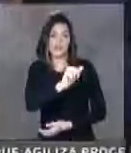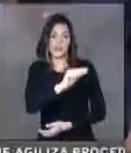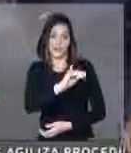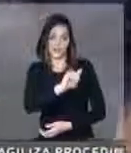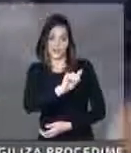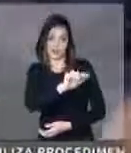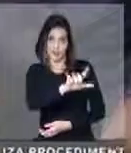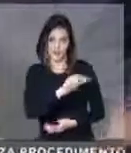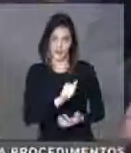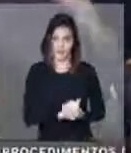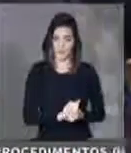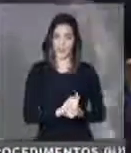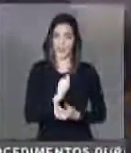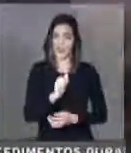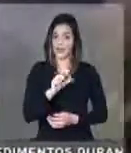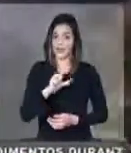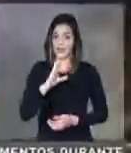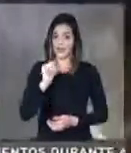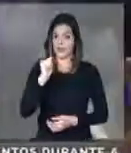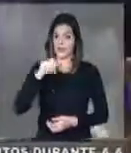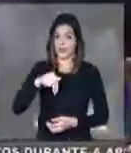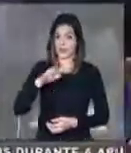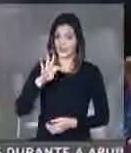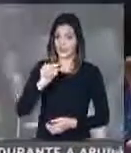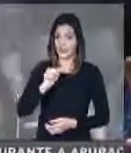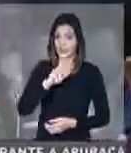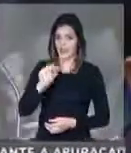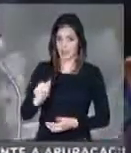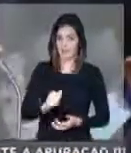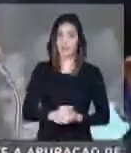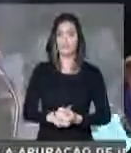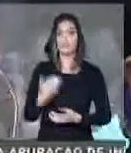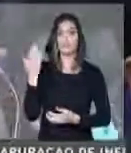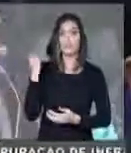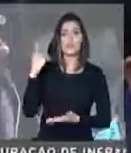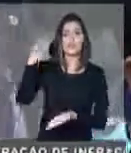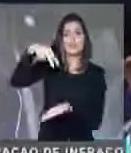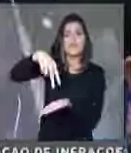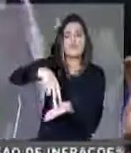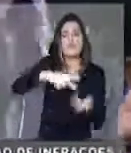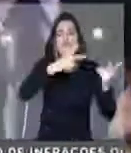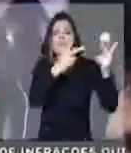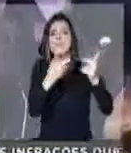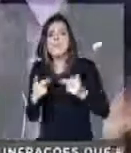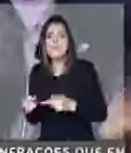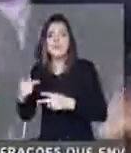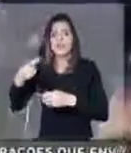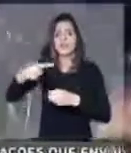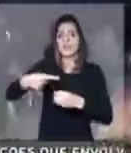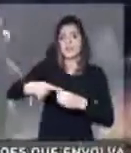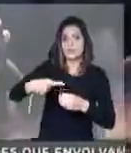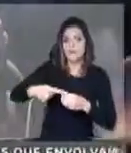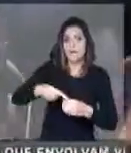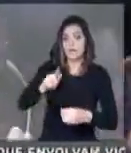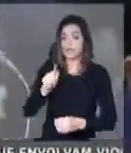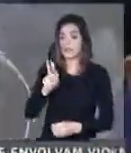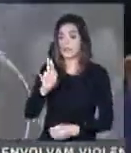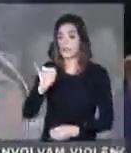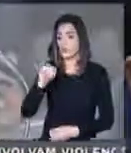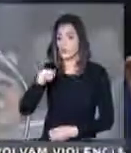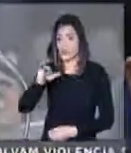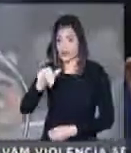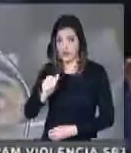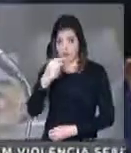Alcântara. Estive recentemente visitando a Guiana Francesa, na cidade de Corru, e vi a pujança e a força de um